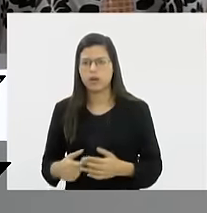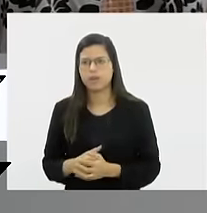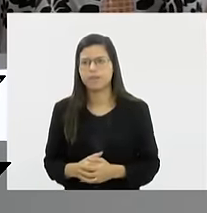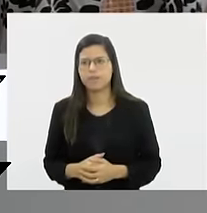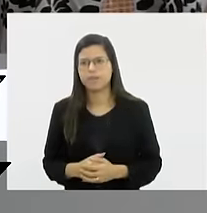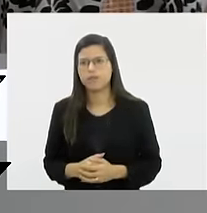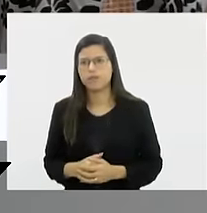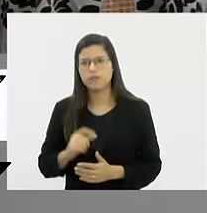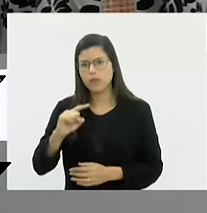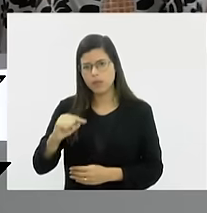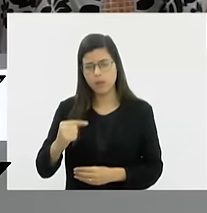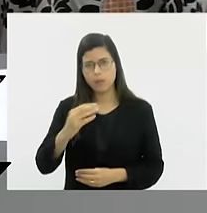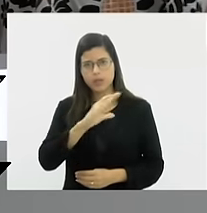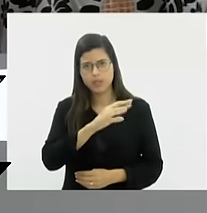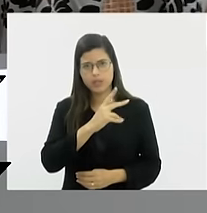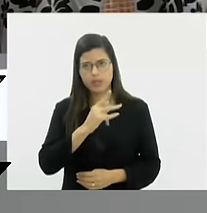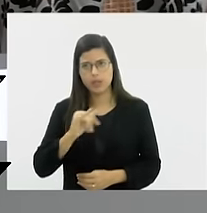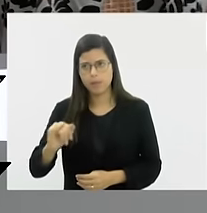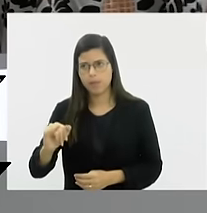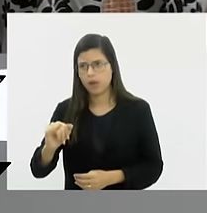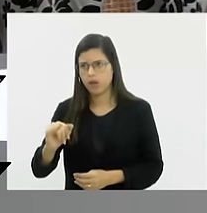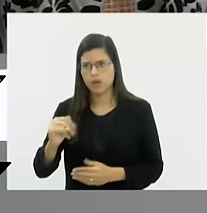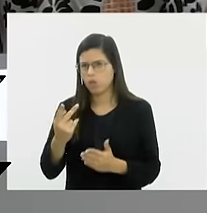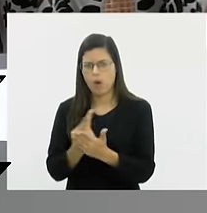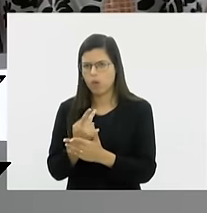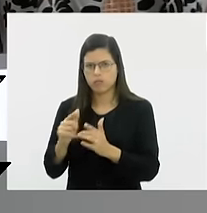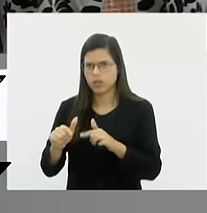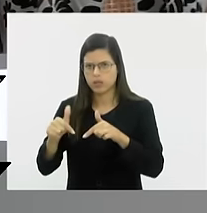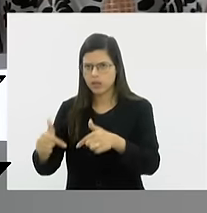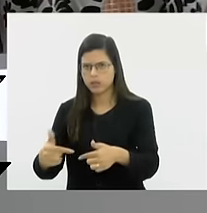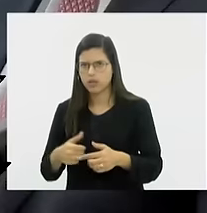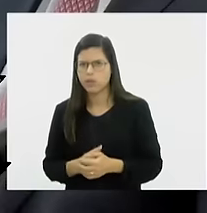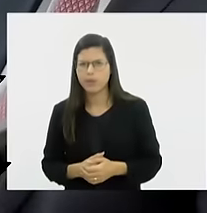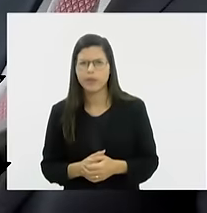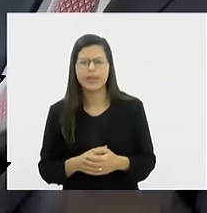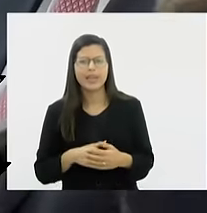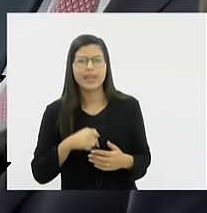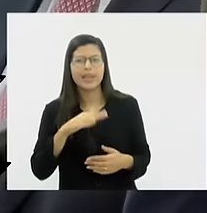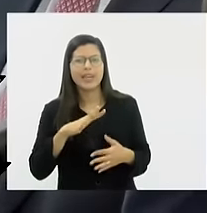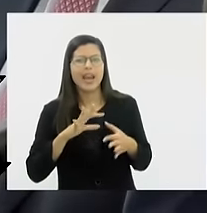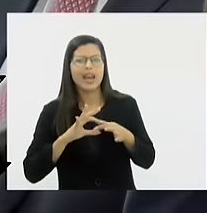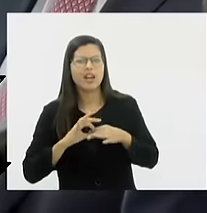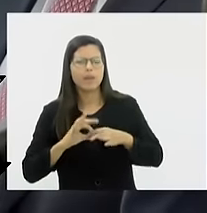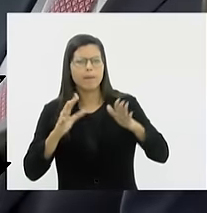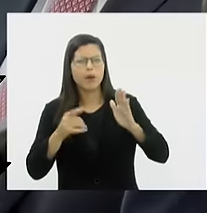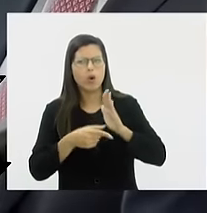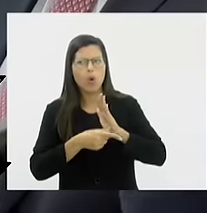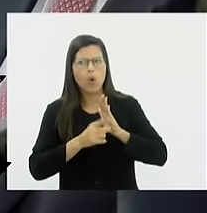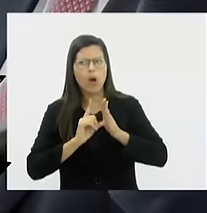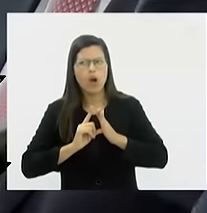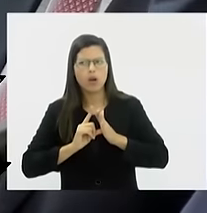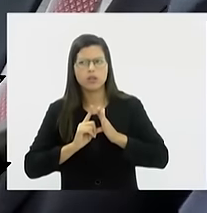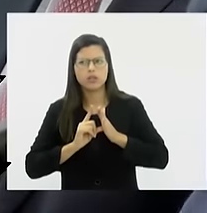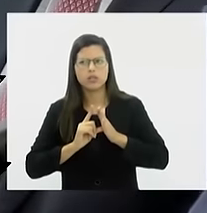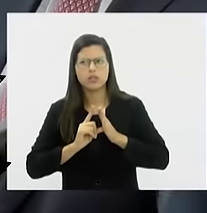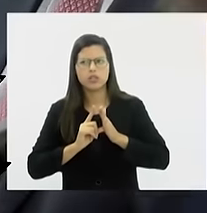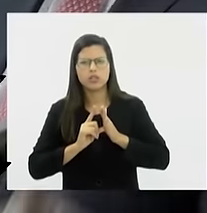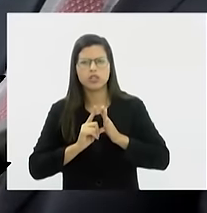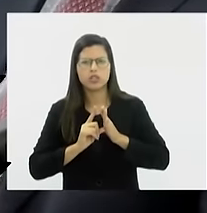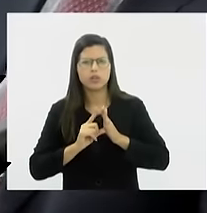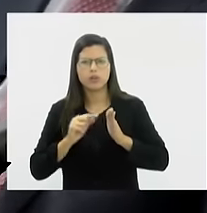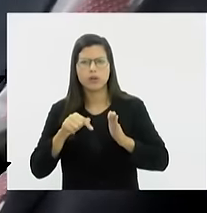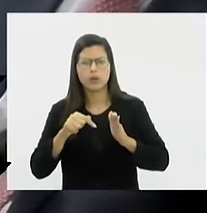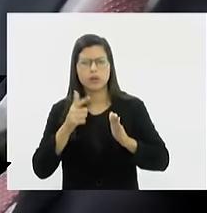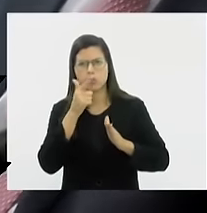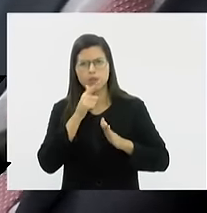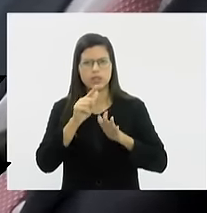e após a CPI, não ocorre operações. Tá. E quem deu autorização antes de nós trazermos à luz para que eles